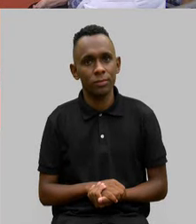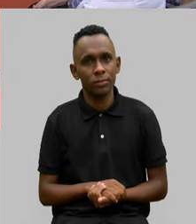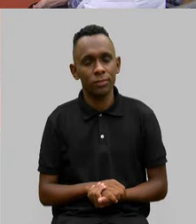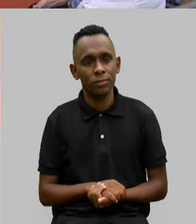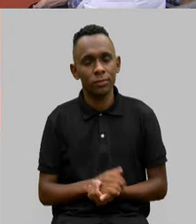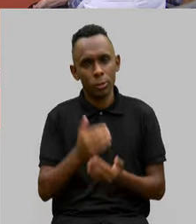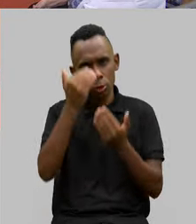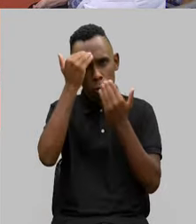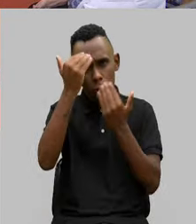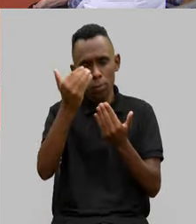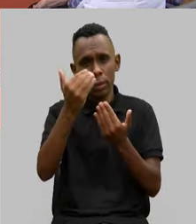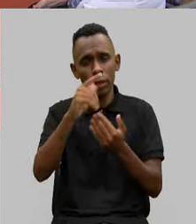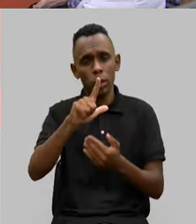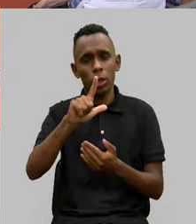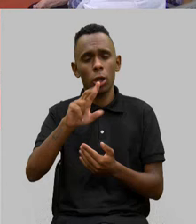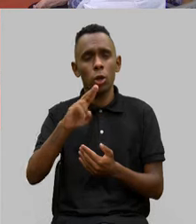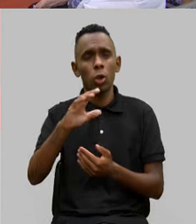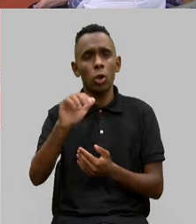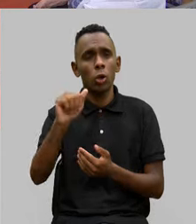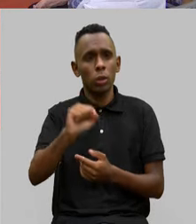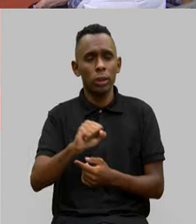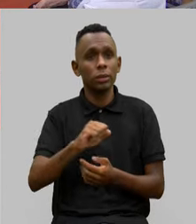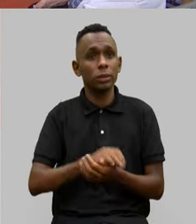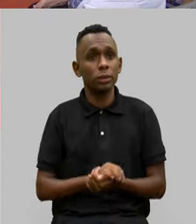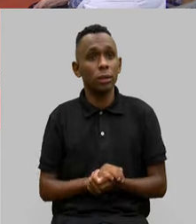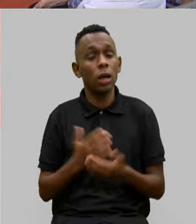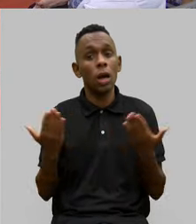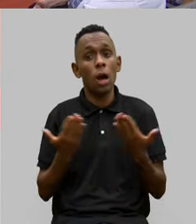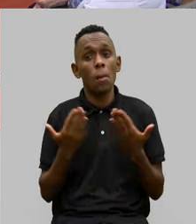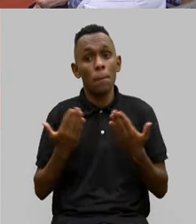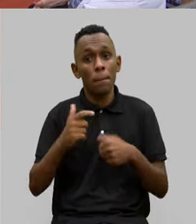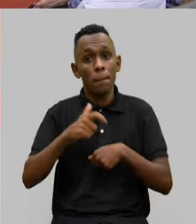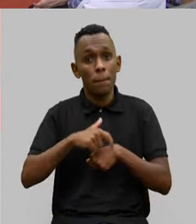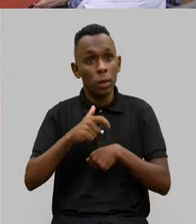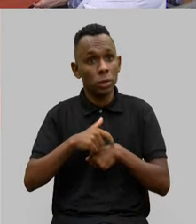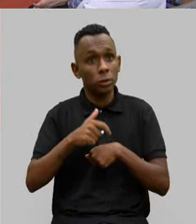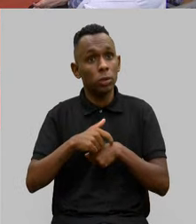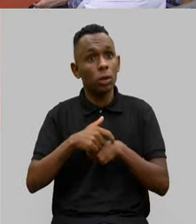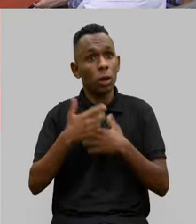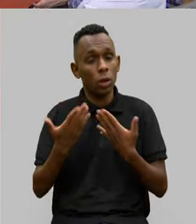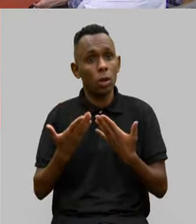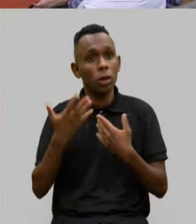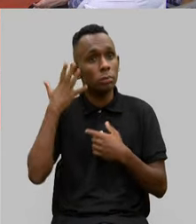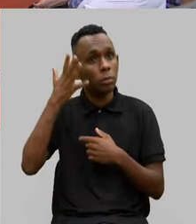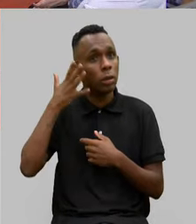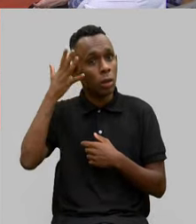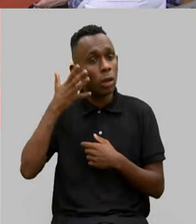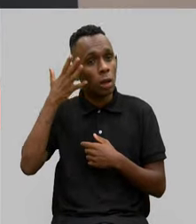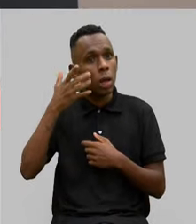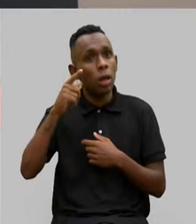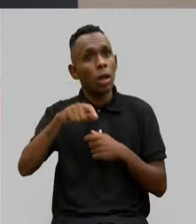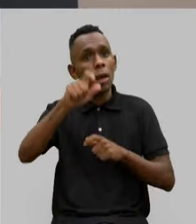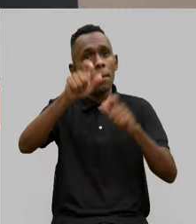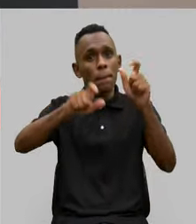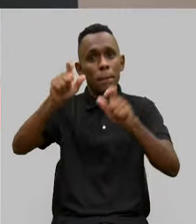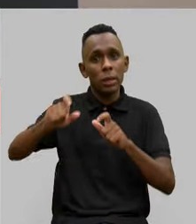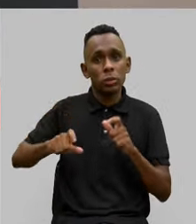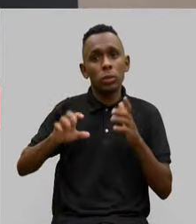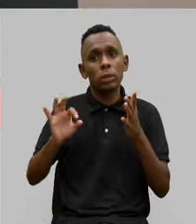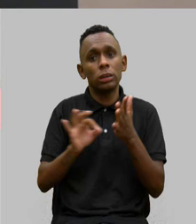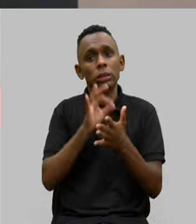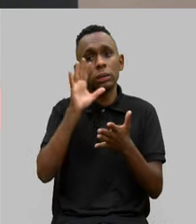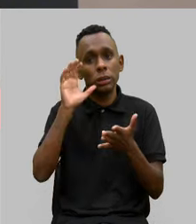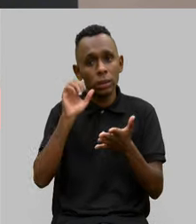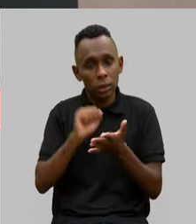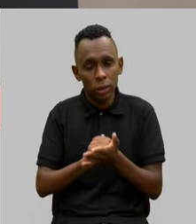Muito obrigado Senor Lucas candine Soares nesse momento nós vamos franquear a palavra a pessoas que se inscreveram